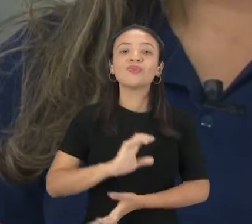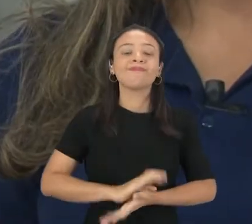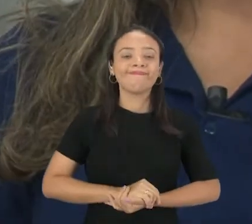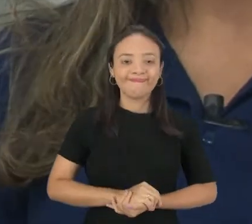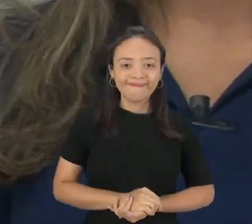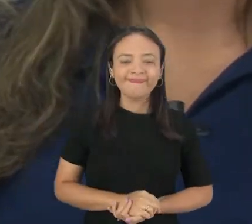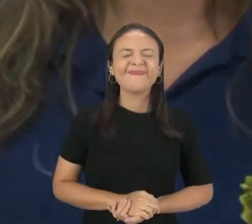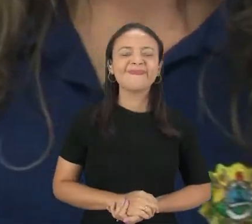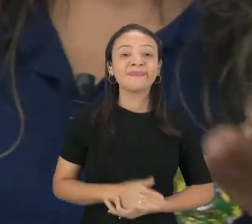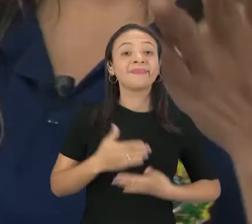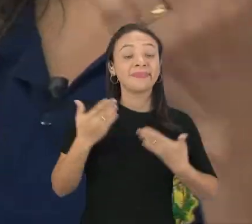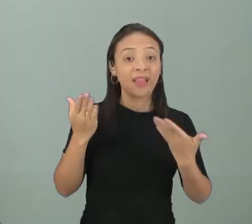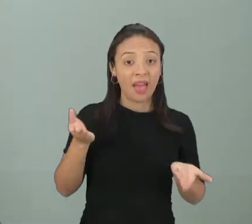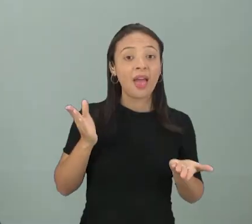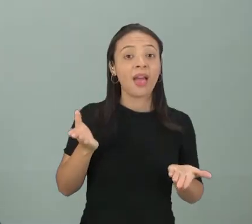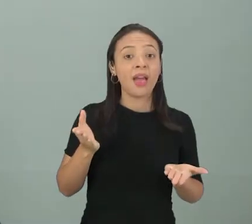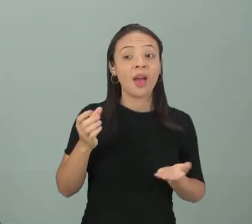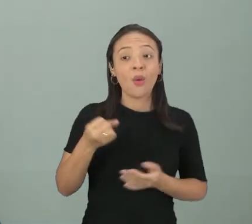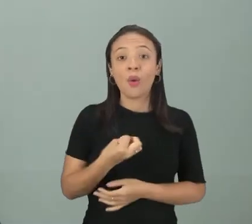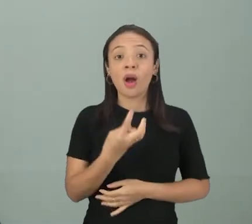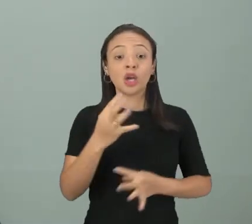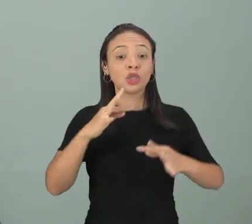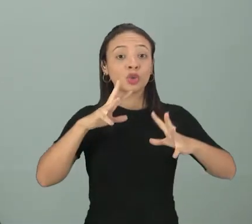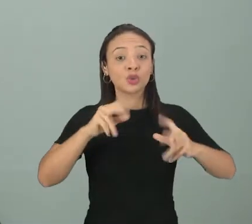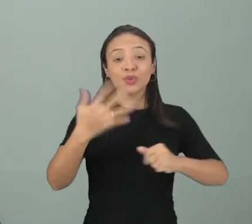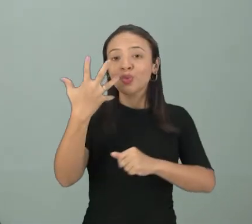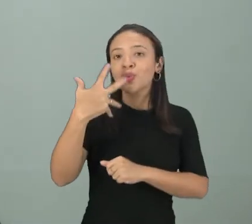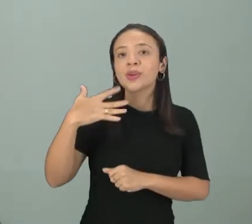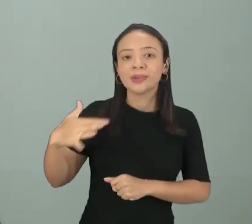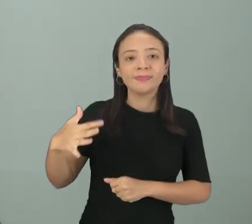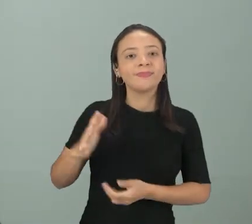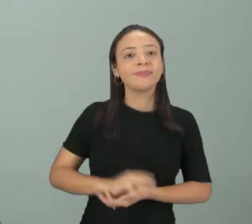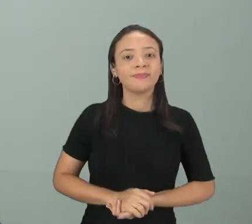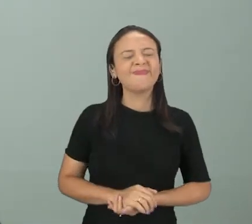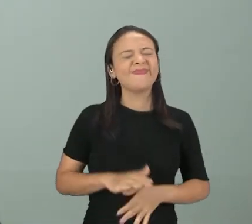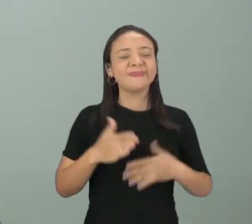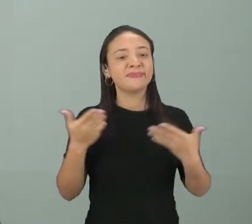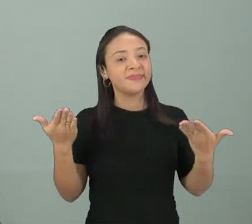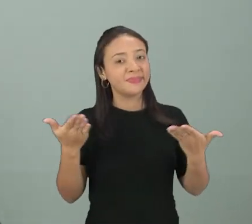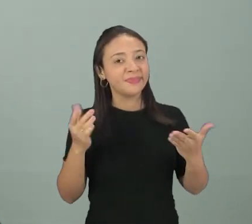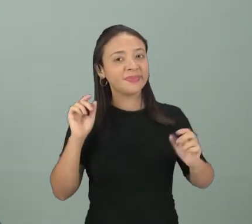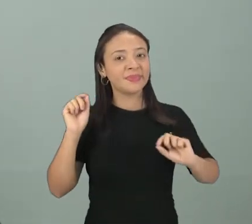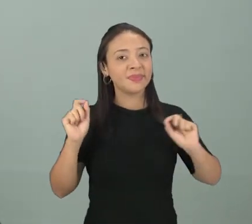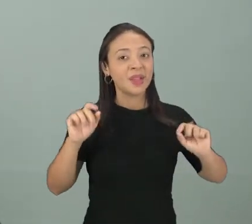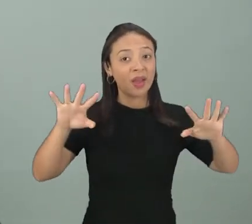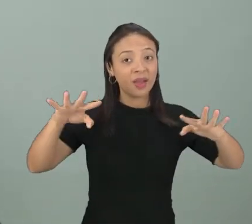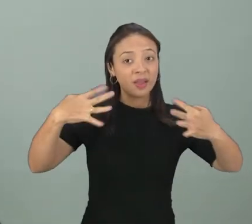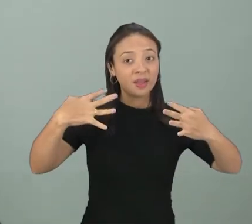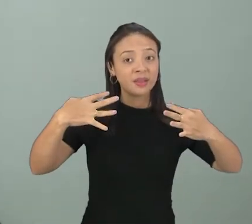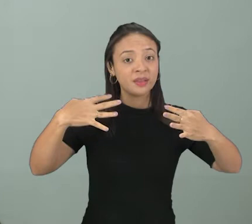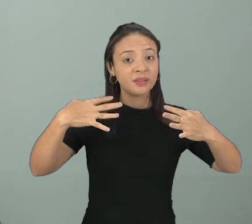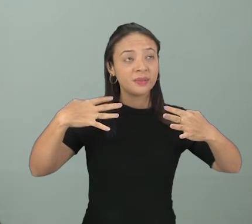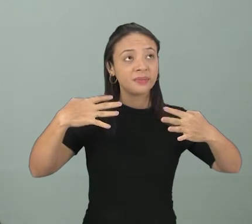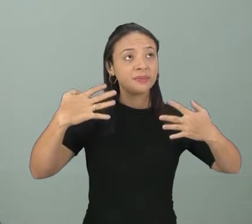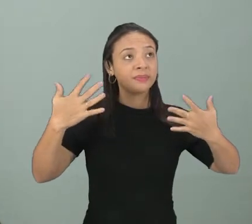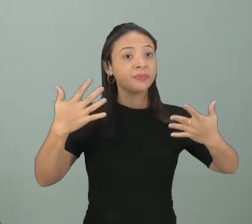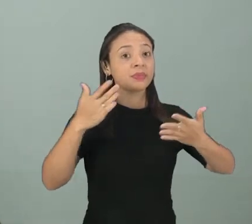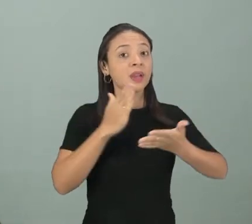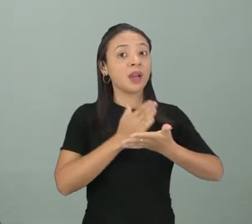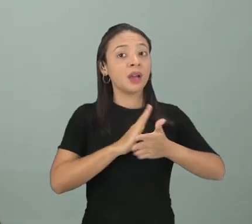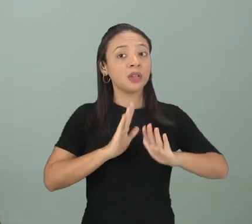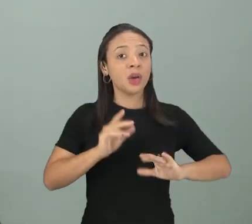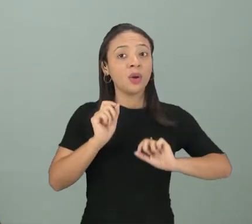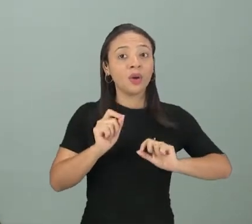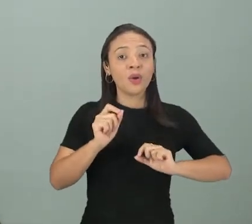28 e essa foi a quantidade total de crianças isso mesmo e agora prestem atenção e nós